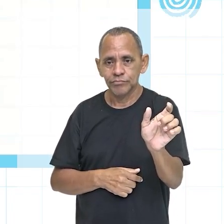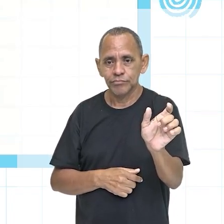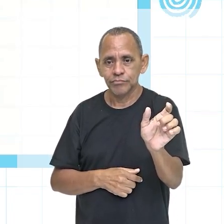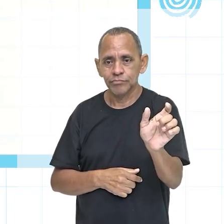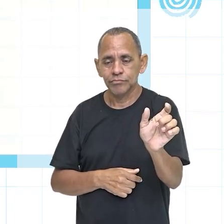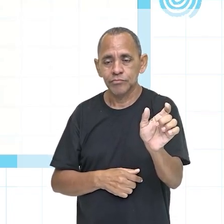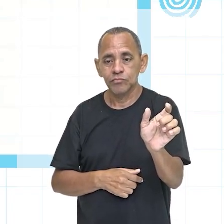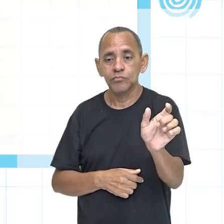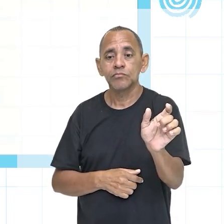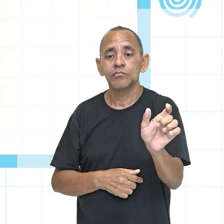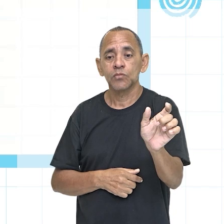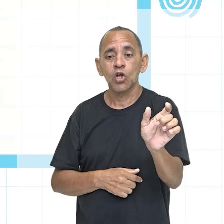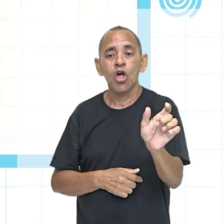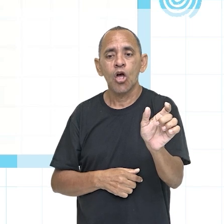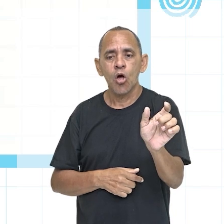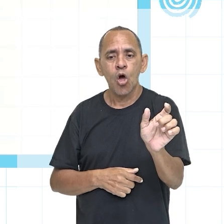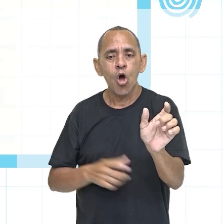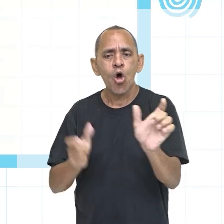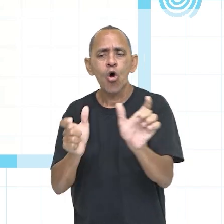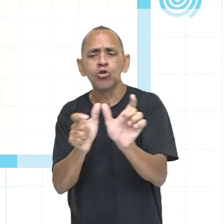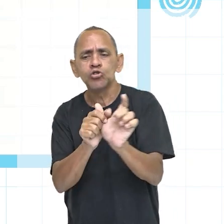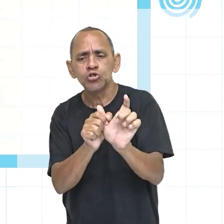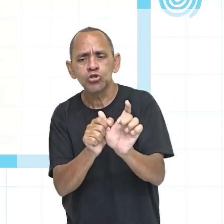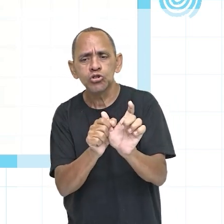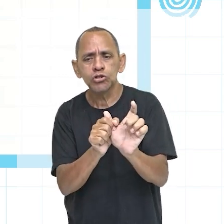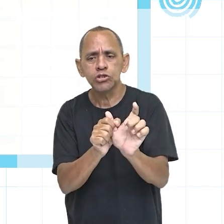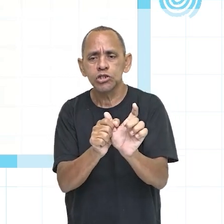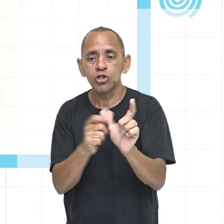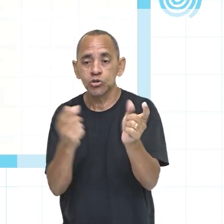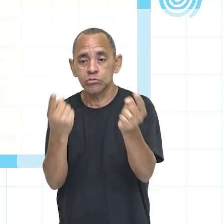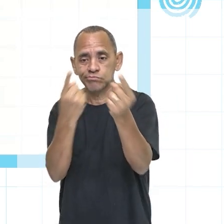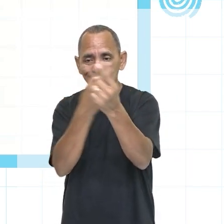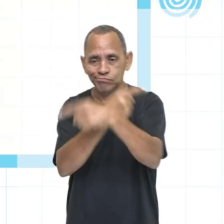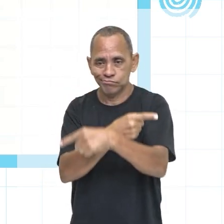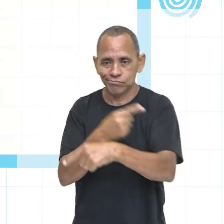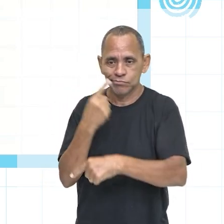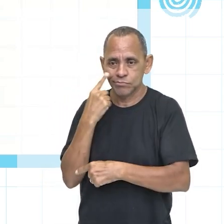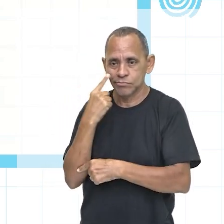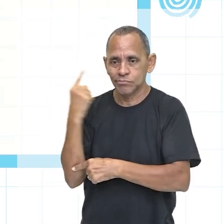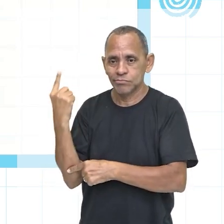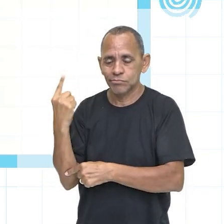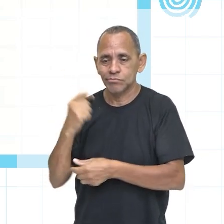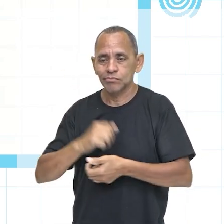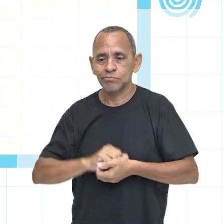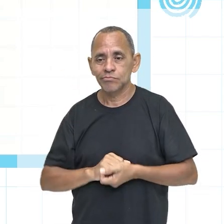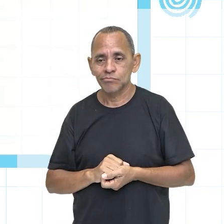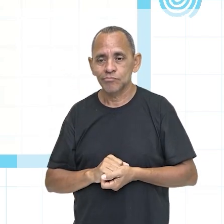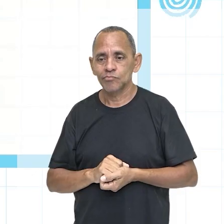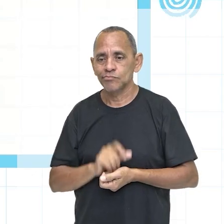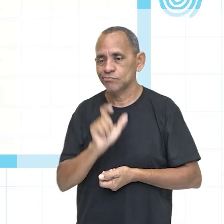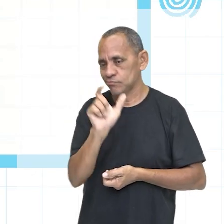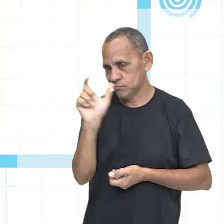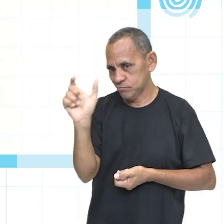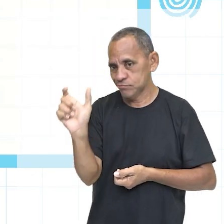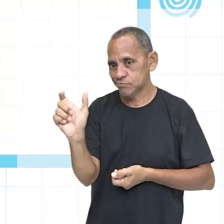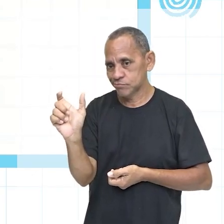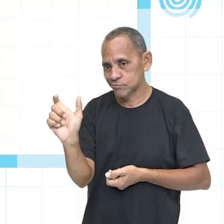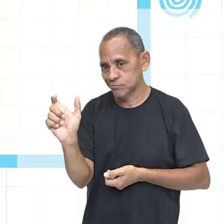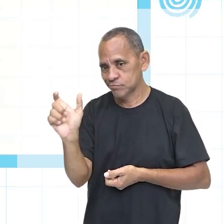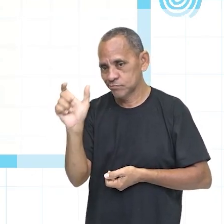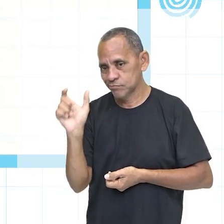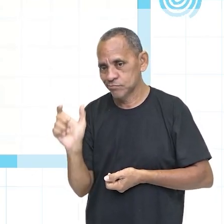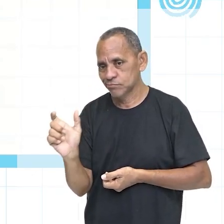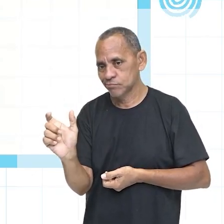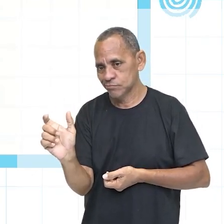conjunções, né, ou linking words de contraste, de oposição, nós temos essas aqui. palavra though, a